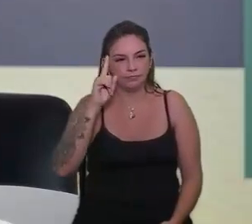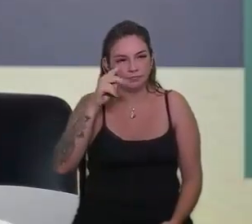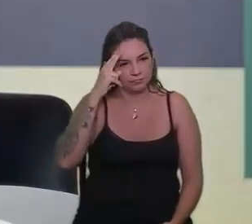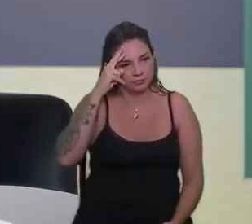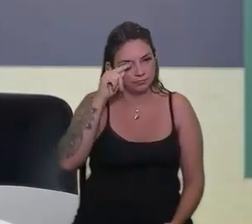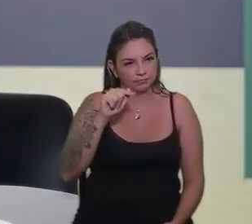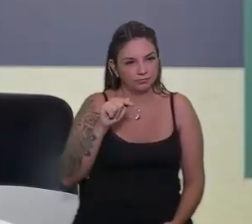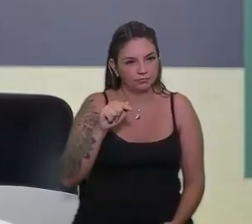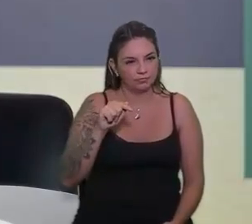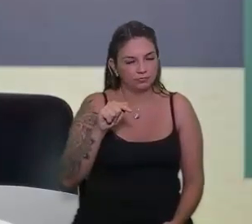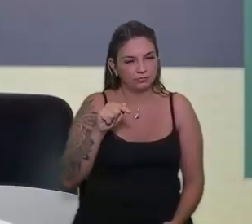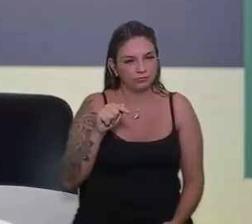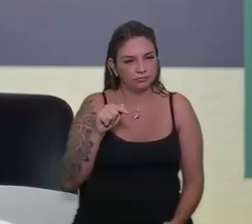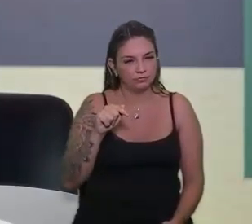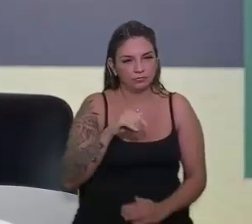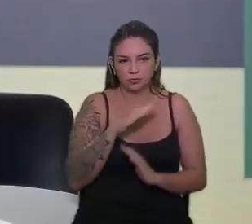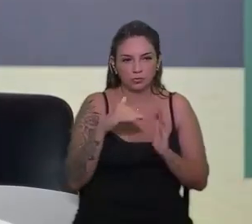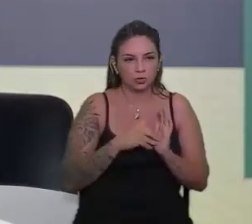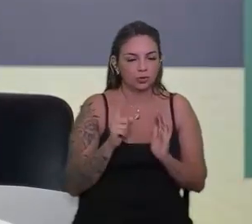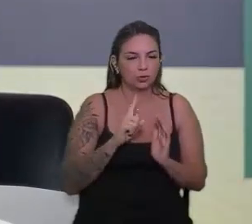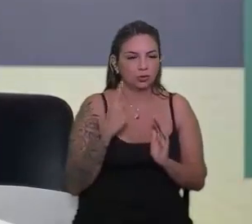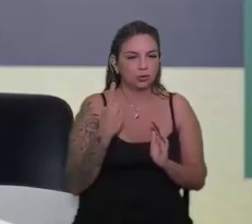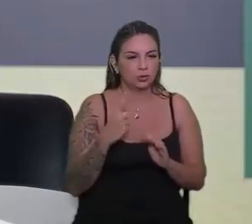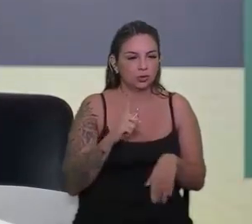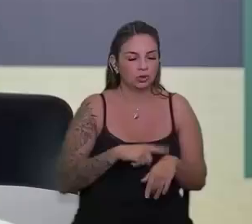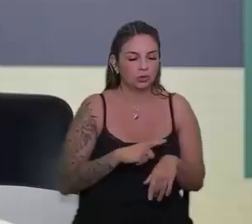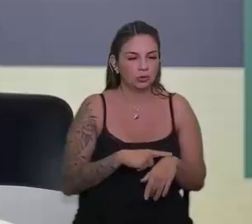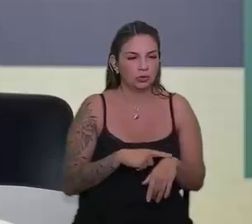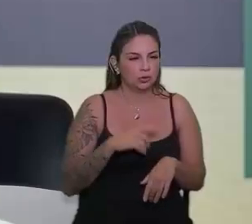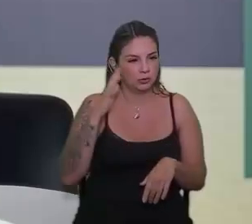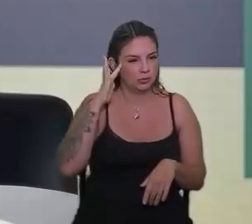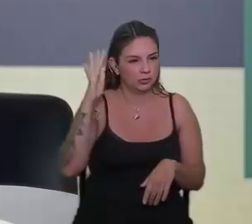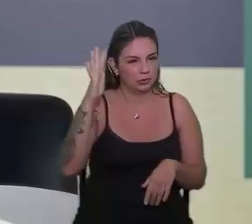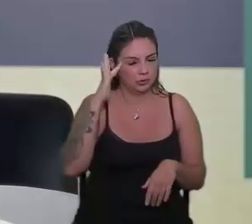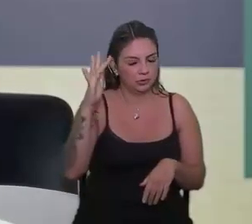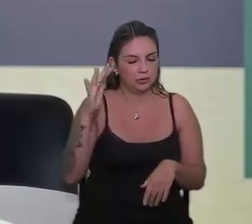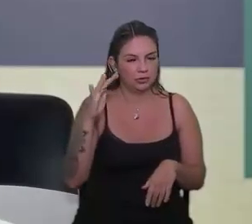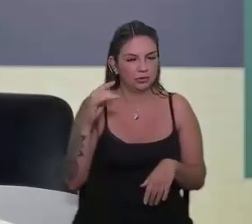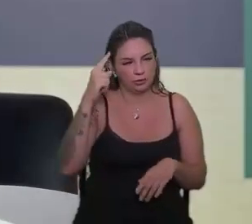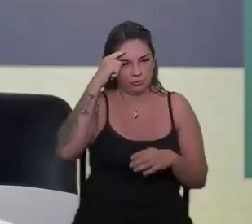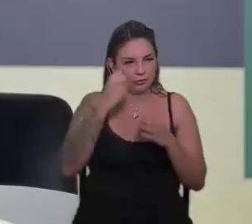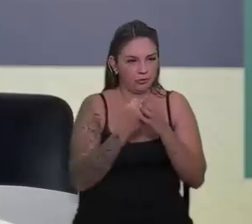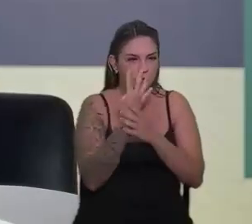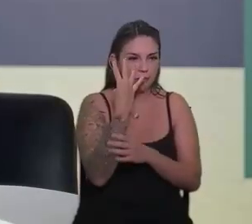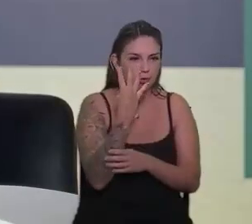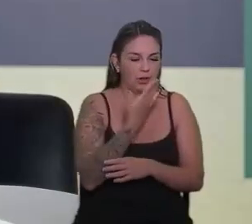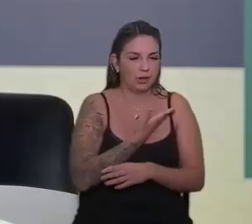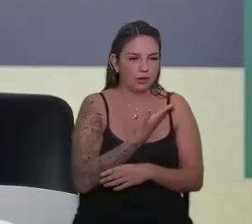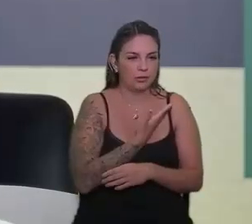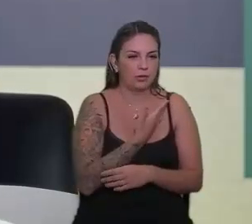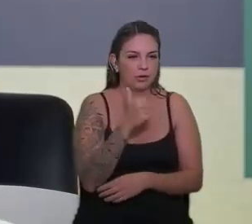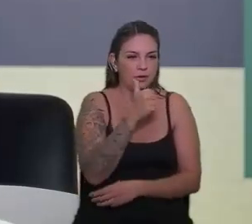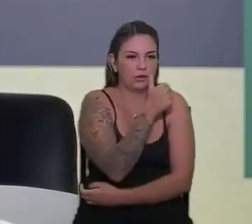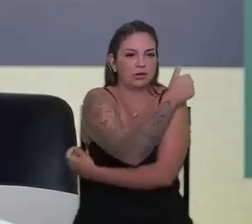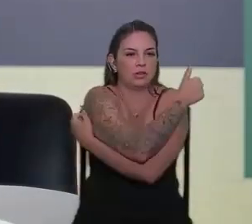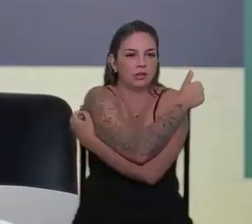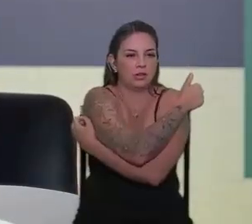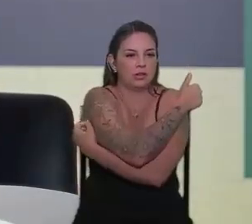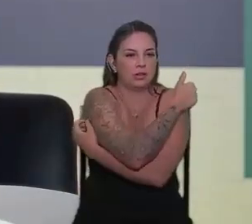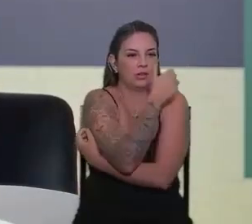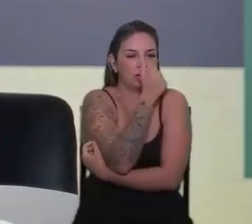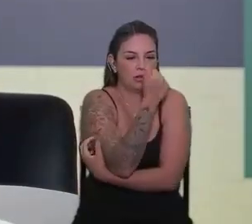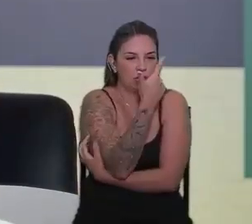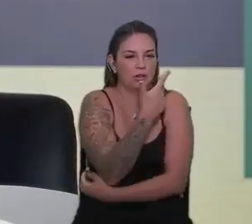lembrança vire a impressão de que tudo não passou de um momento de imaginação fértil, de 4 amigos de 11 anos,